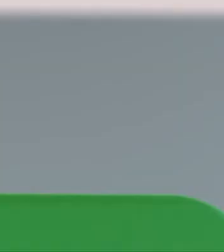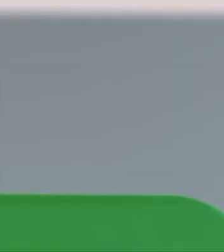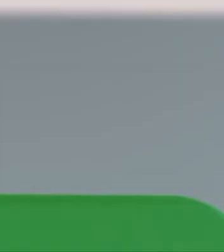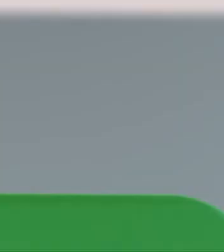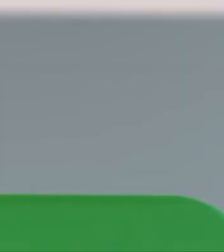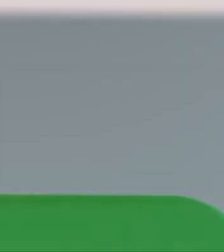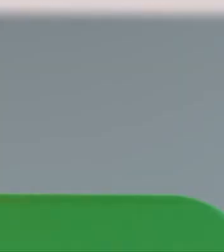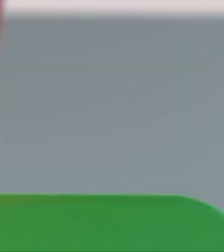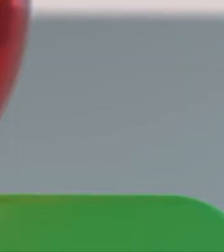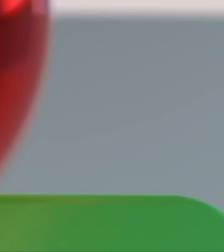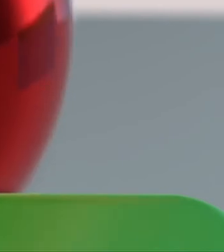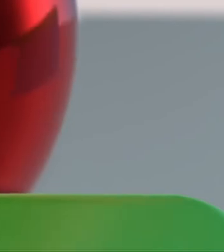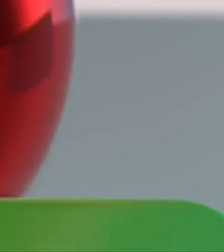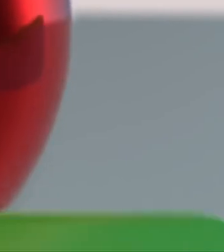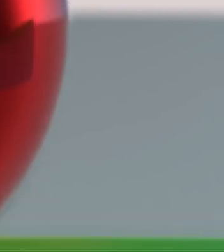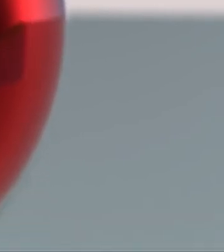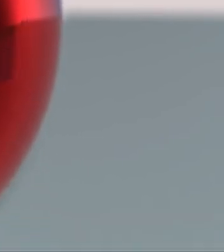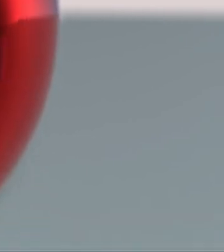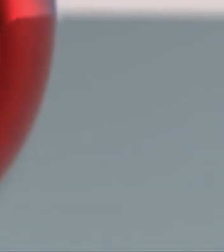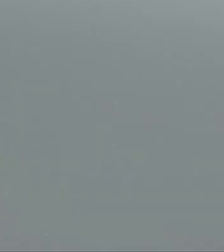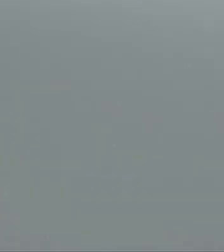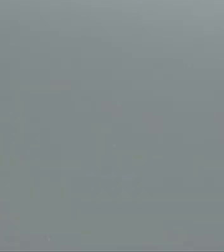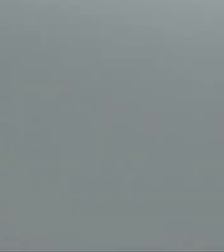E aí E aí